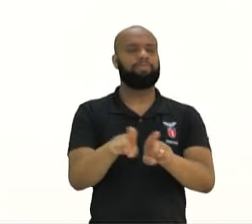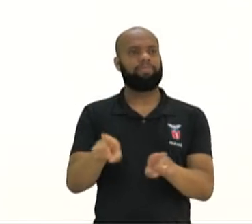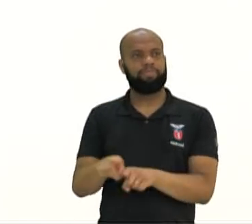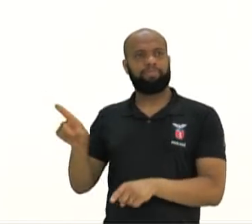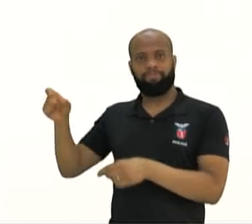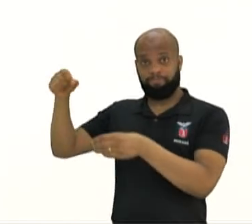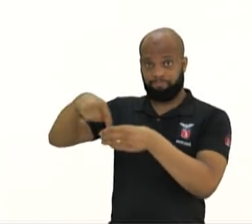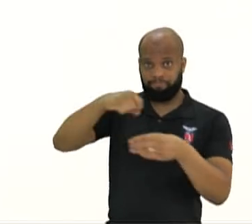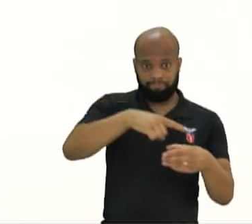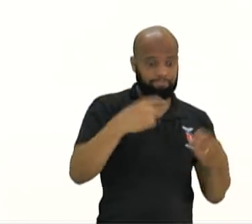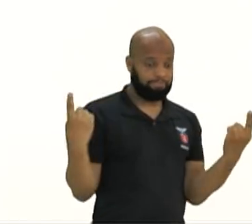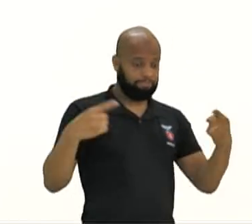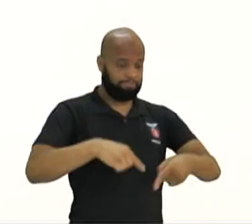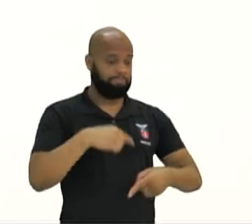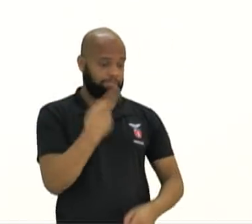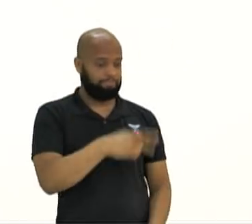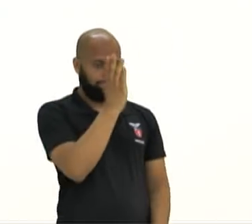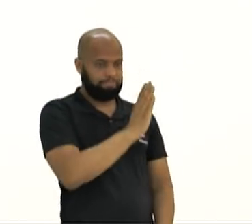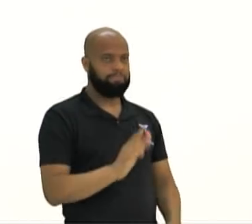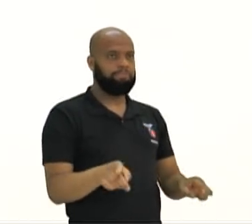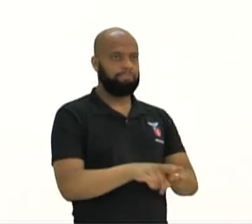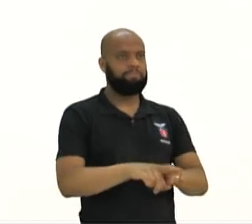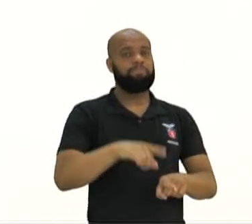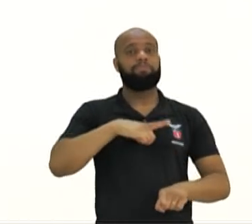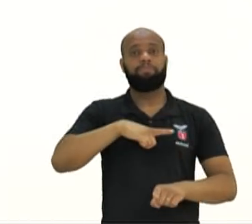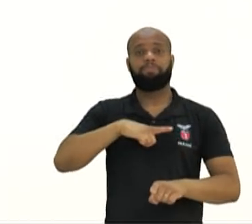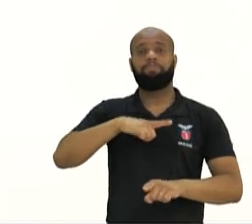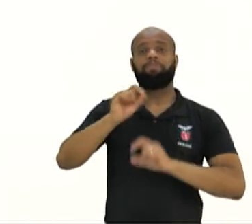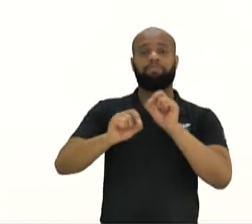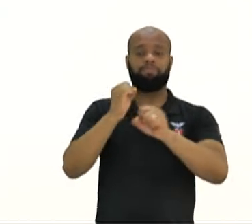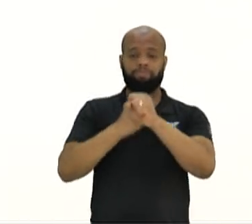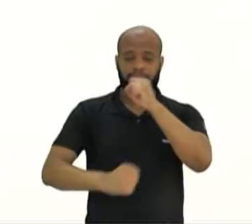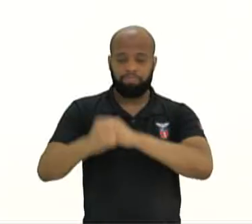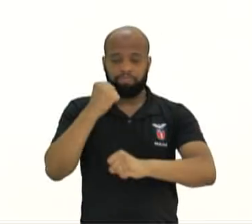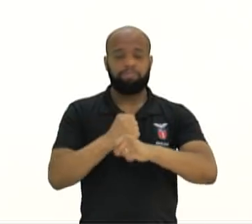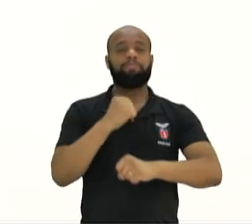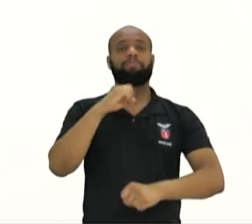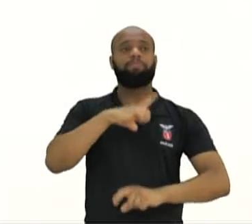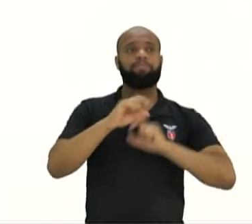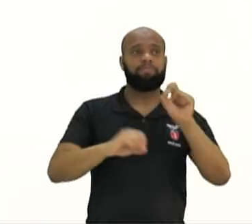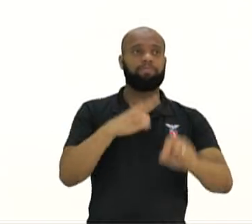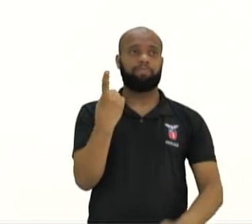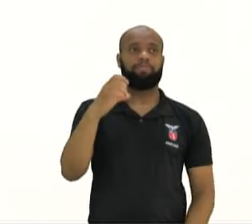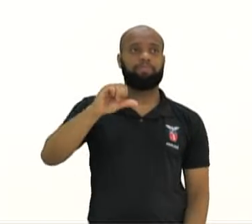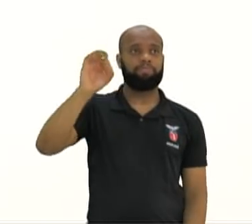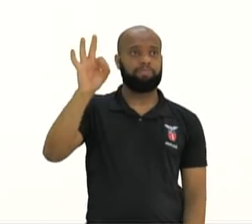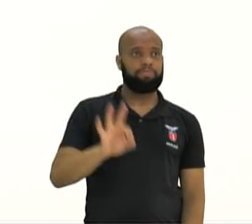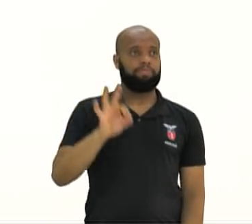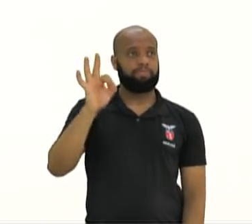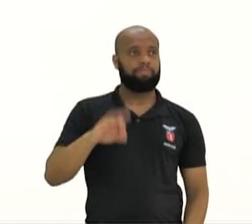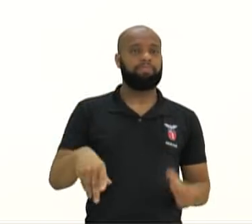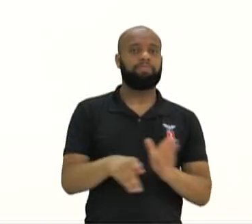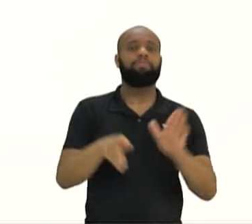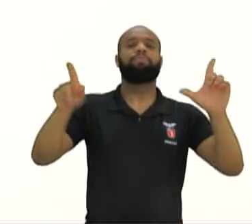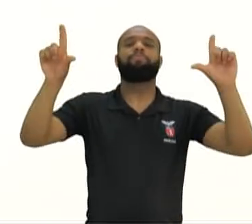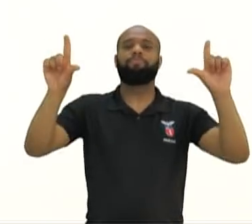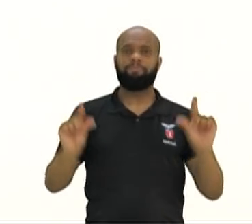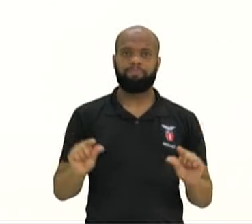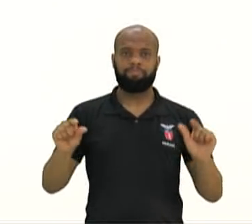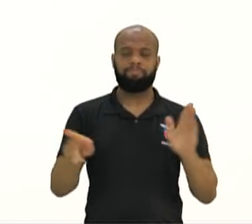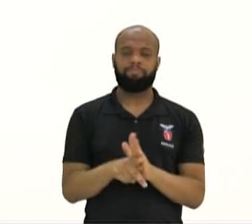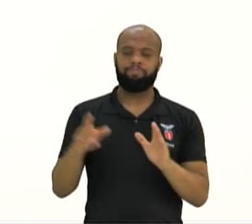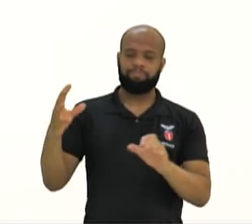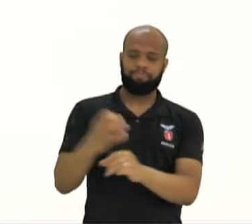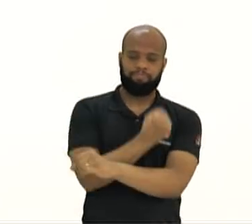maiores produtoras globais, né, teve no ano passado, né, que ficou no futuro, mas 19% de queda na safra. O